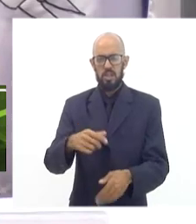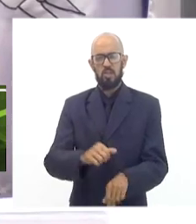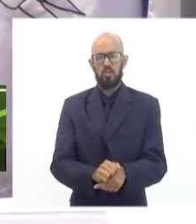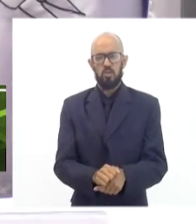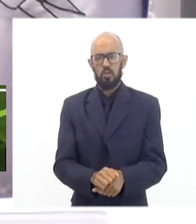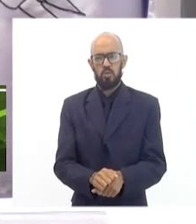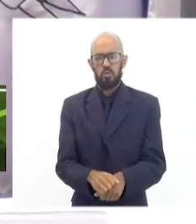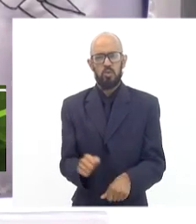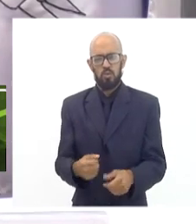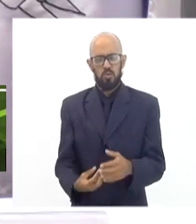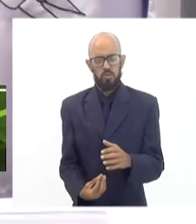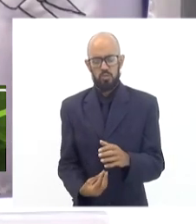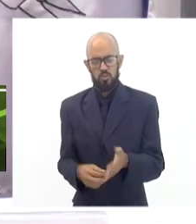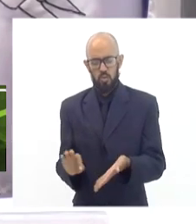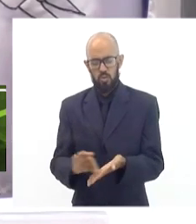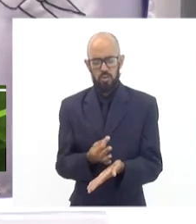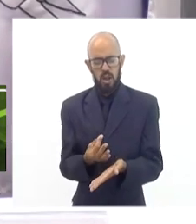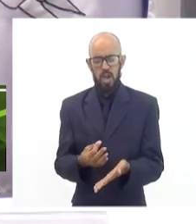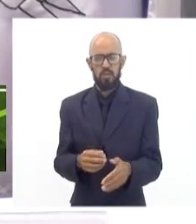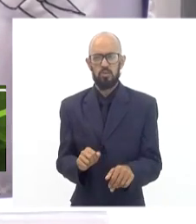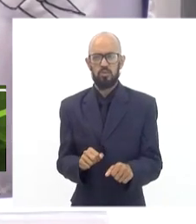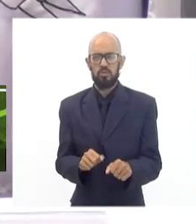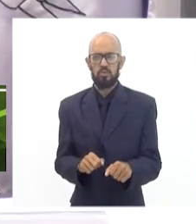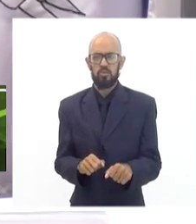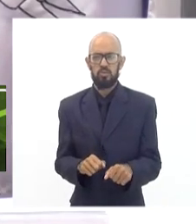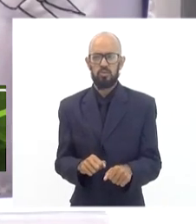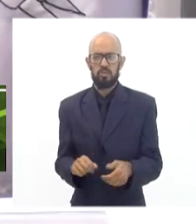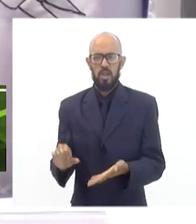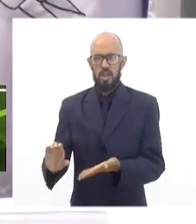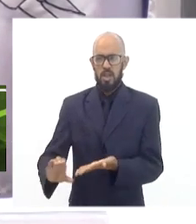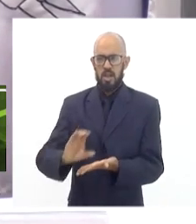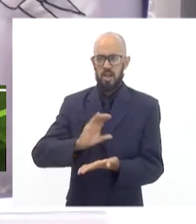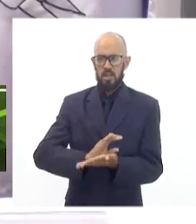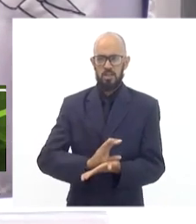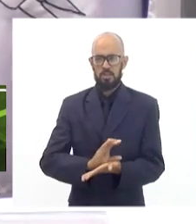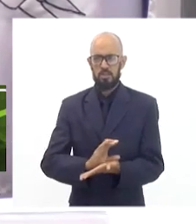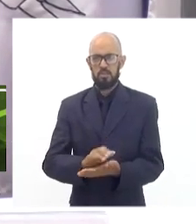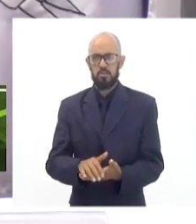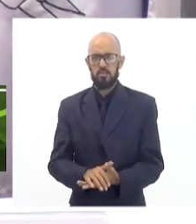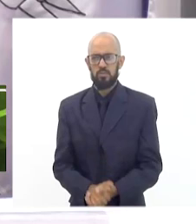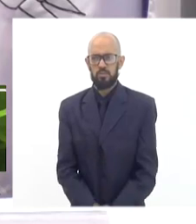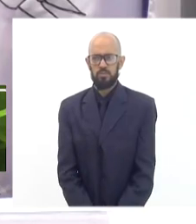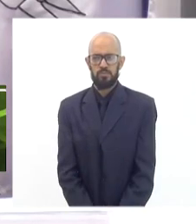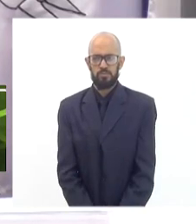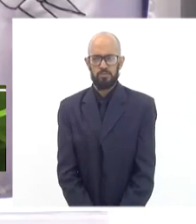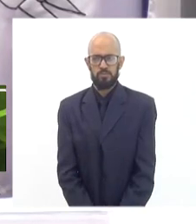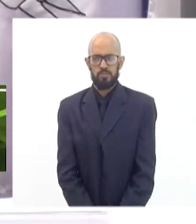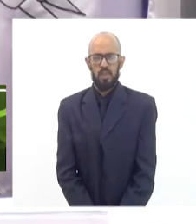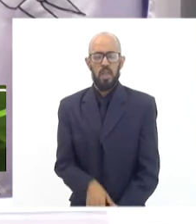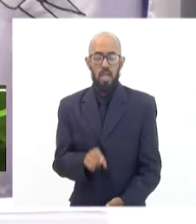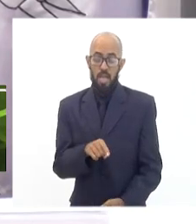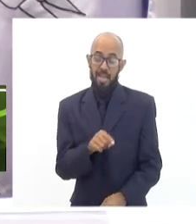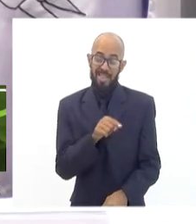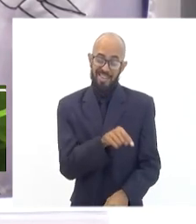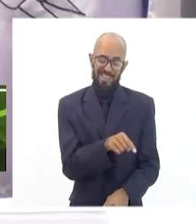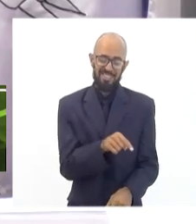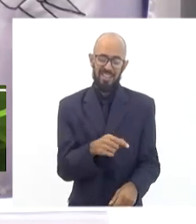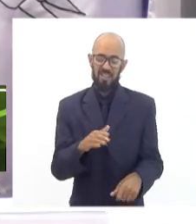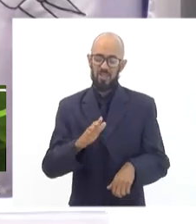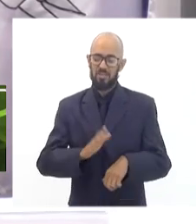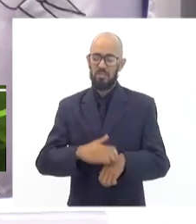fiscalização dos contratos das obras da arrecadação essa que é a nossa maior